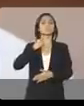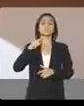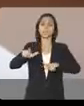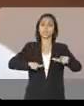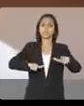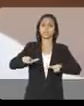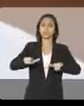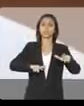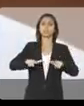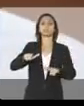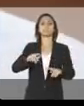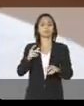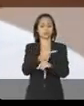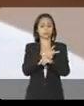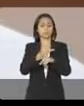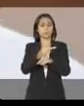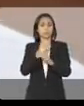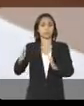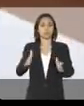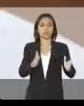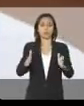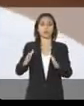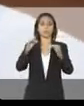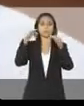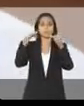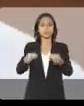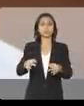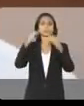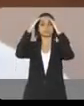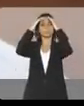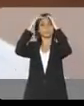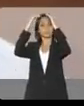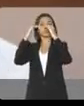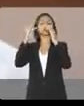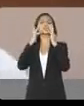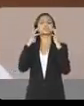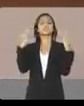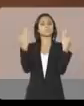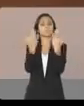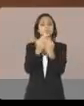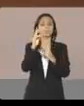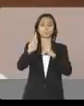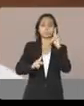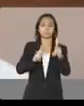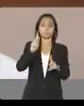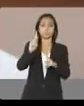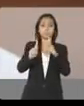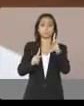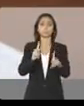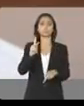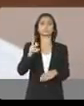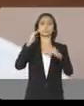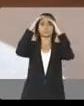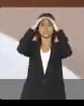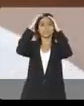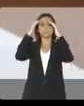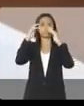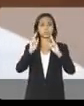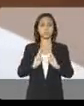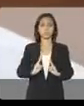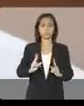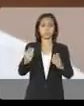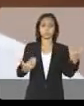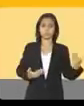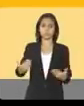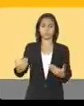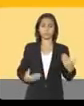trabalho muito e procuro andar corretamente. Eu respeito as minhas convicções, a minha família e a população, a quem sempre eu tive a